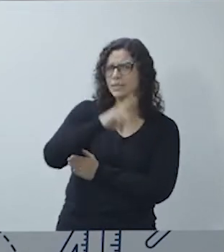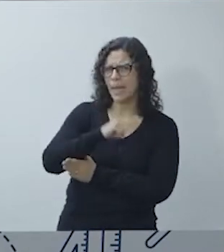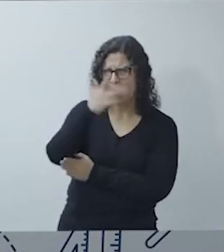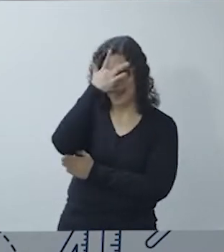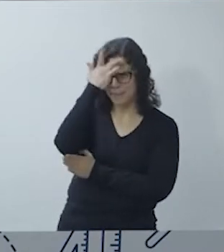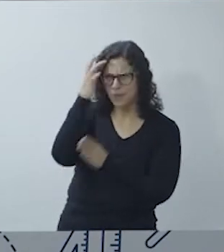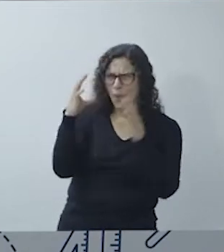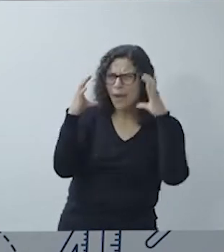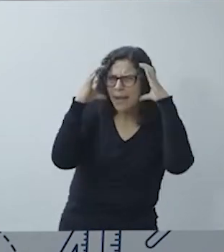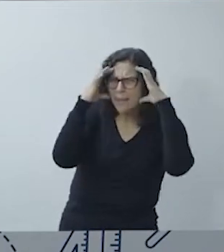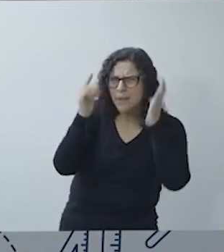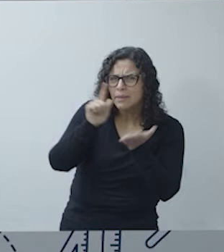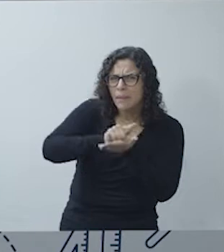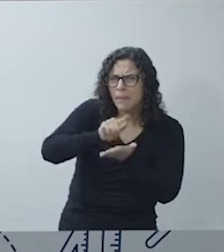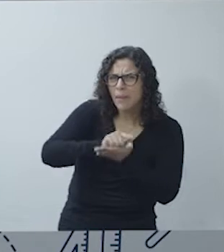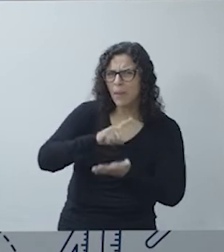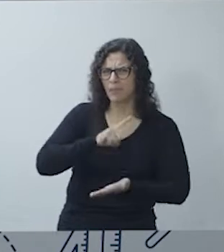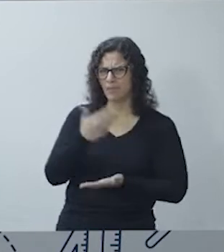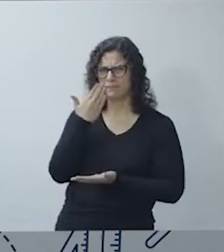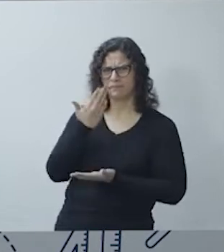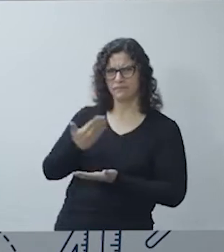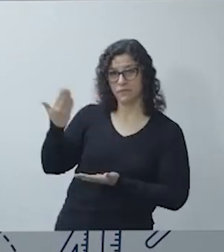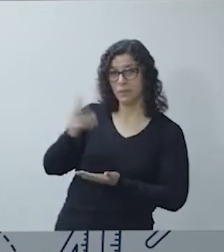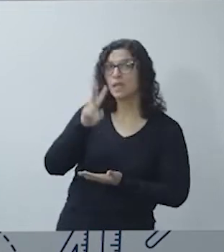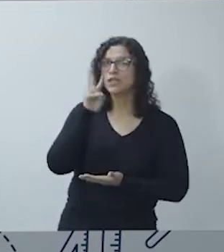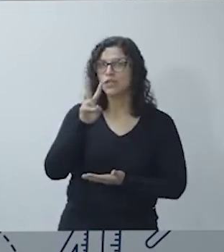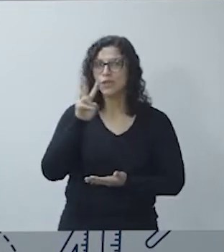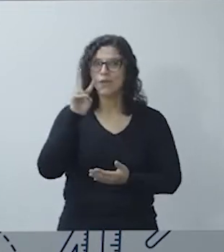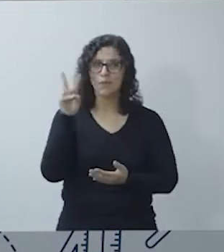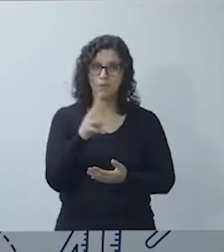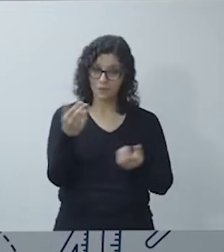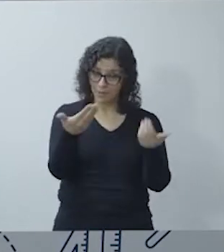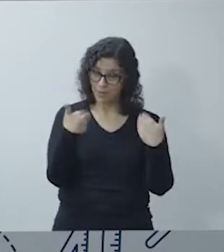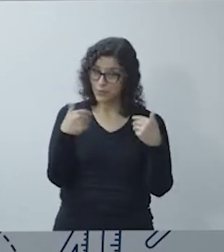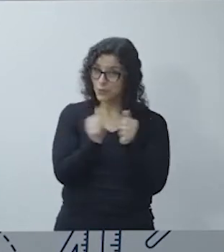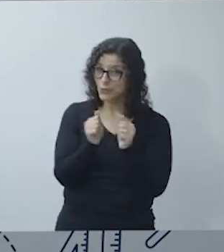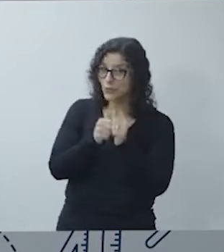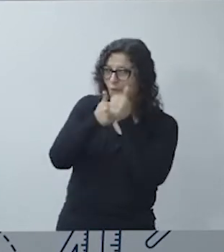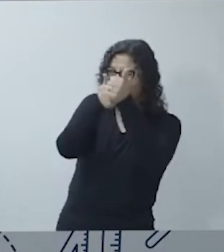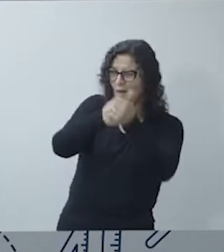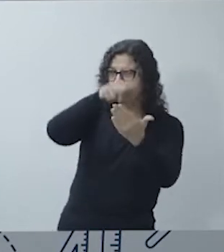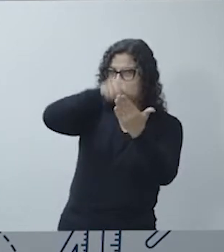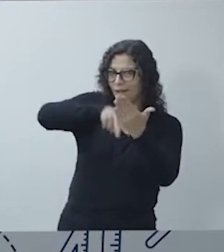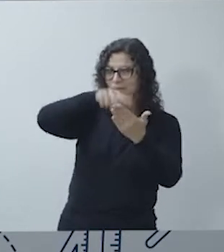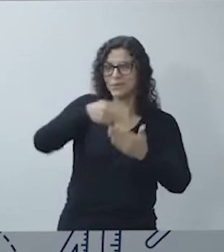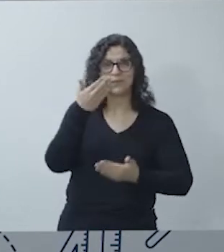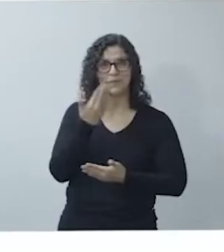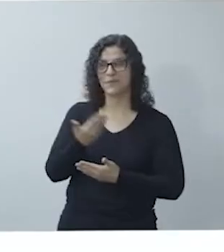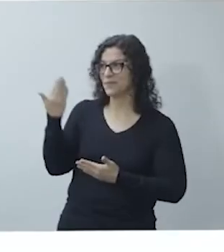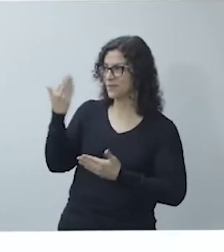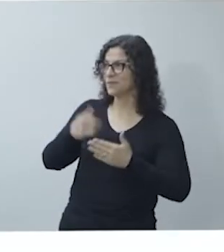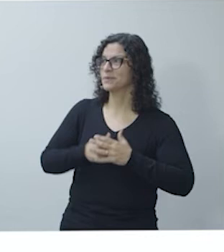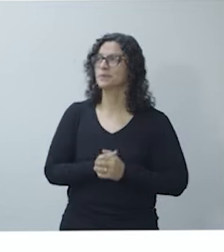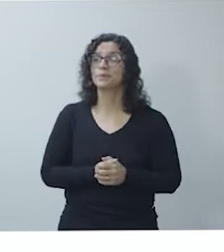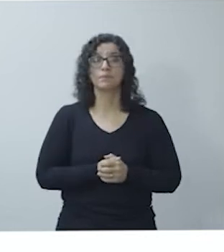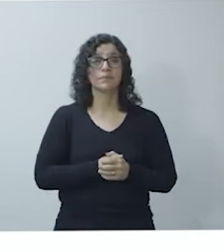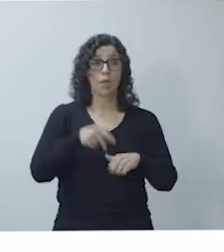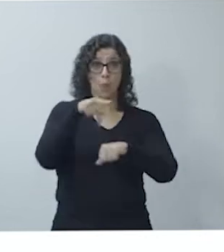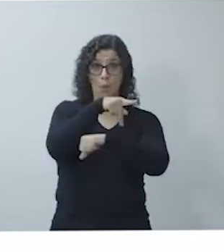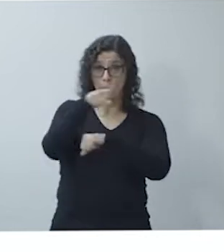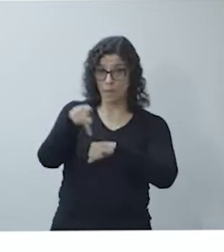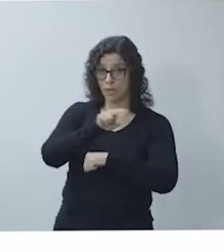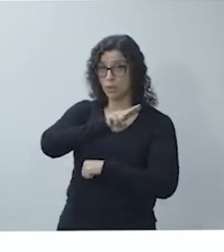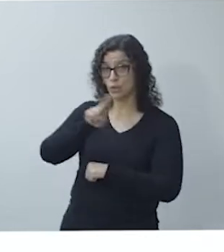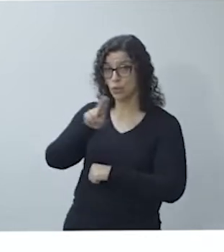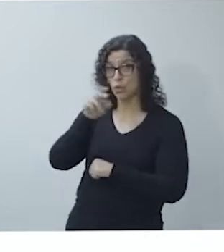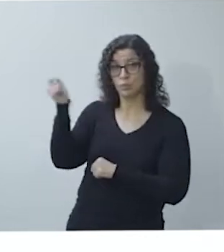de cabeça de papelão? Vamos conhecer essa história? Então, vem comigo, acompanhe a leitura. Olha lá. No país que